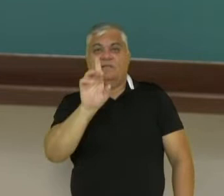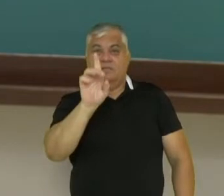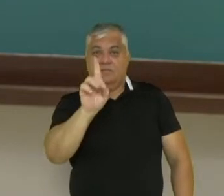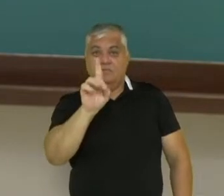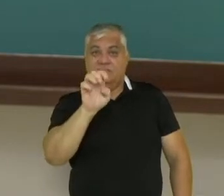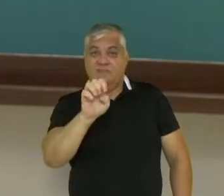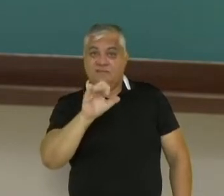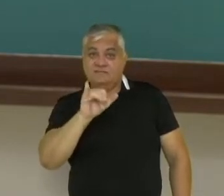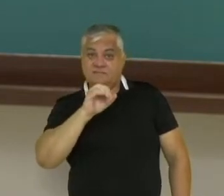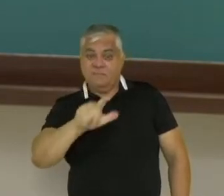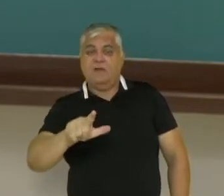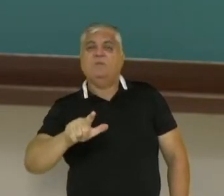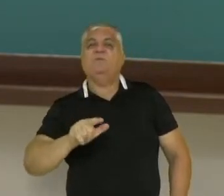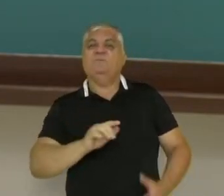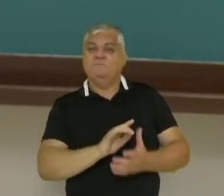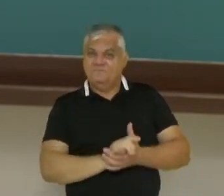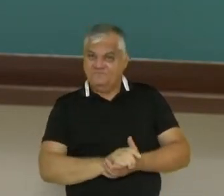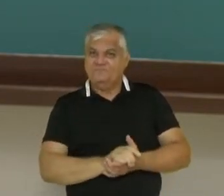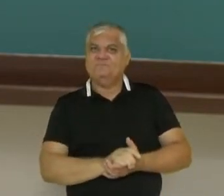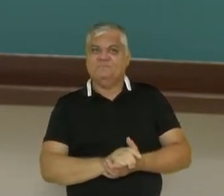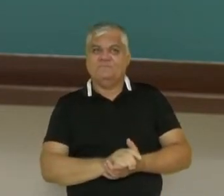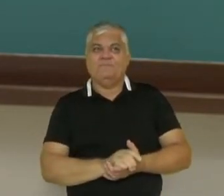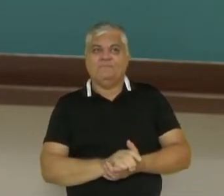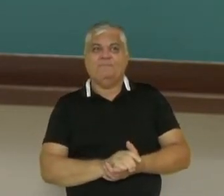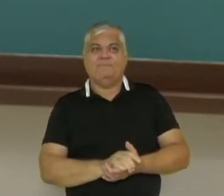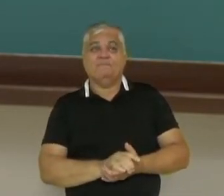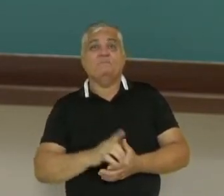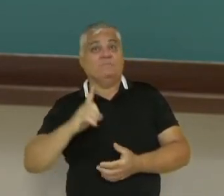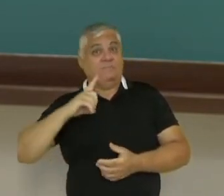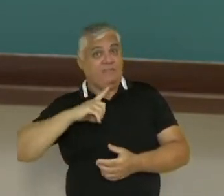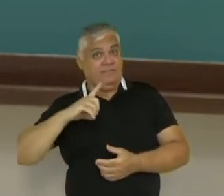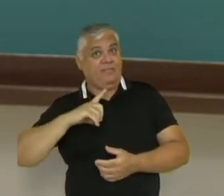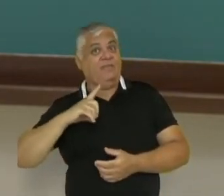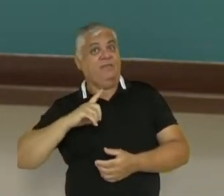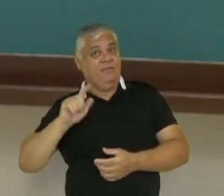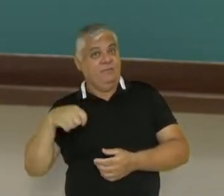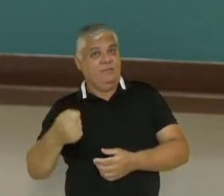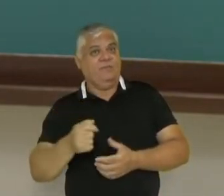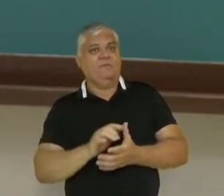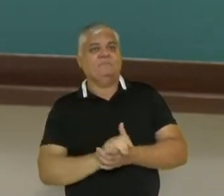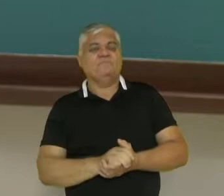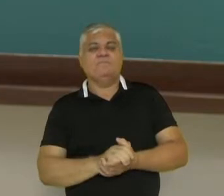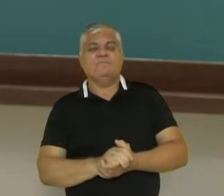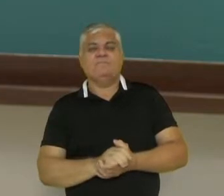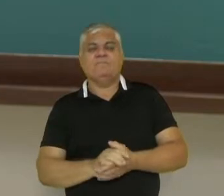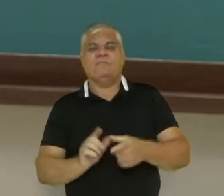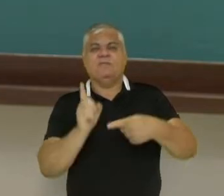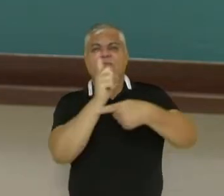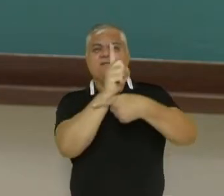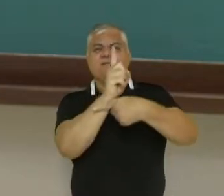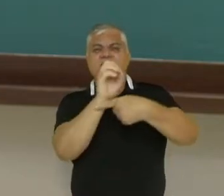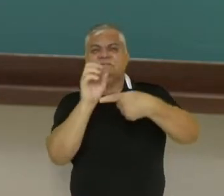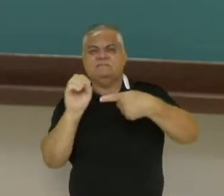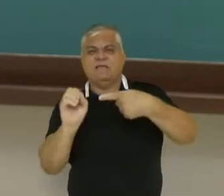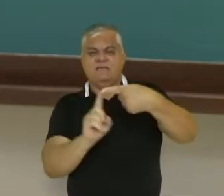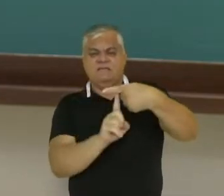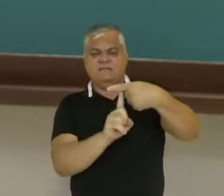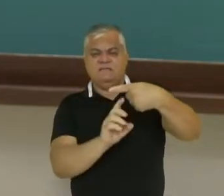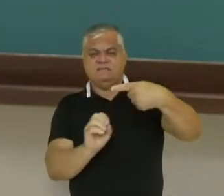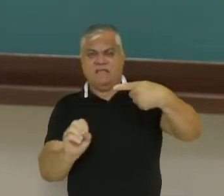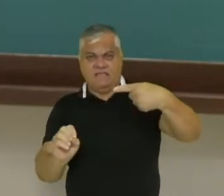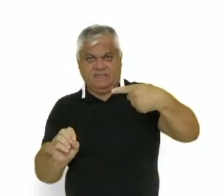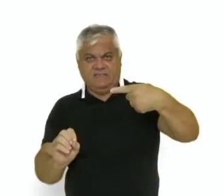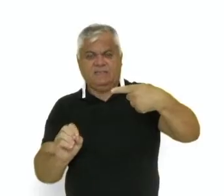caso, como eu tenho 0, ele é um número redondo, mas tem a sua representação decimal. A fração